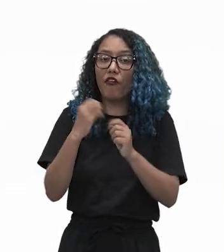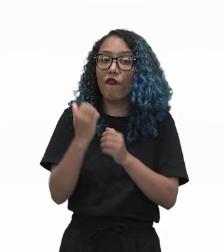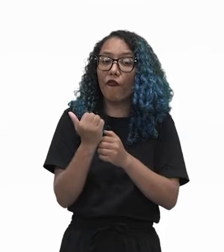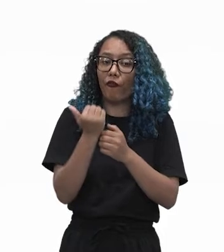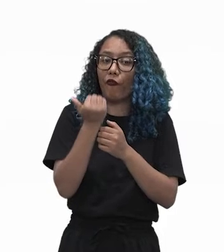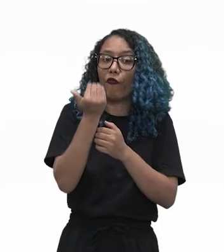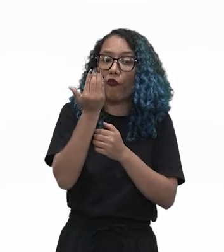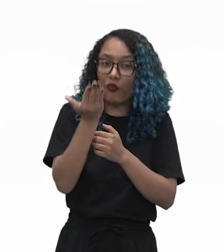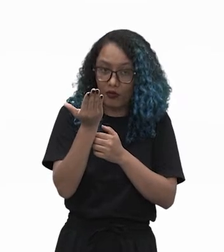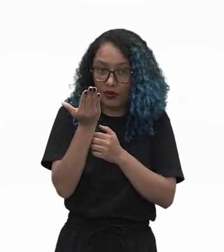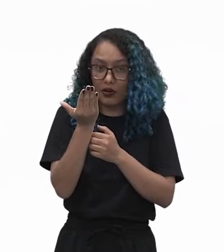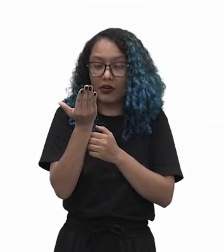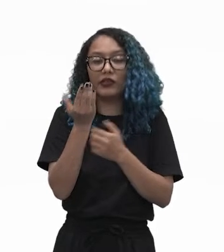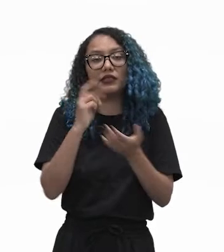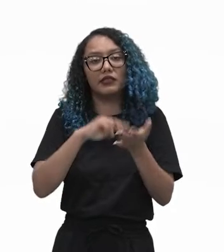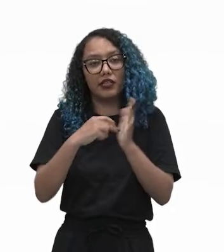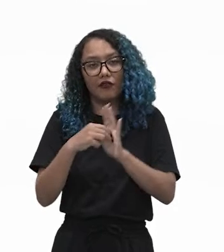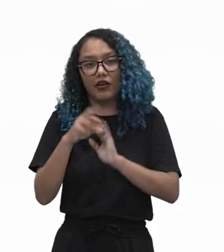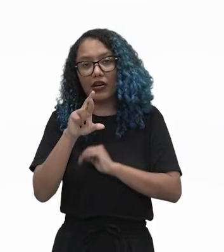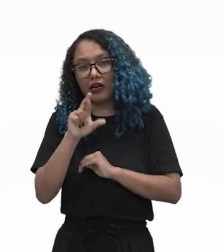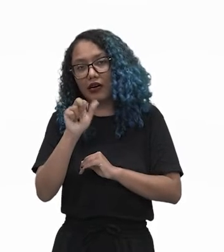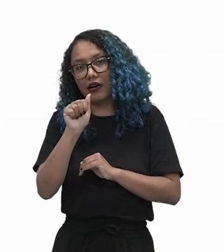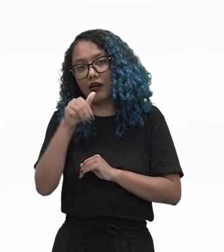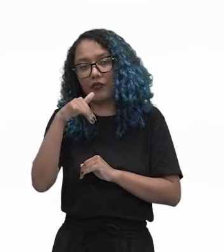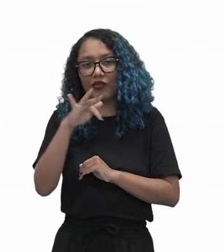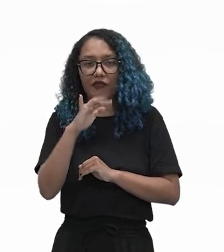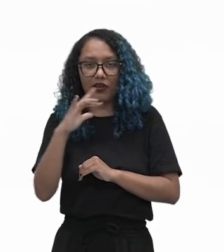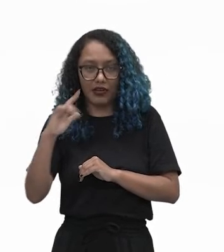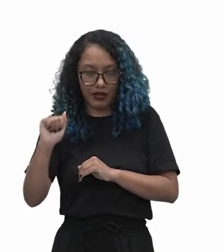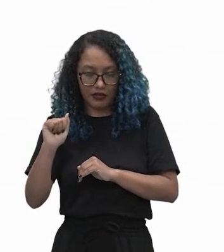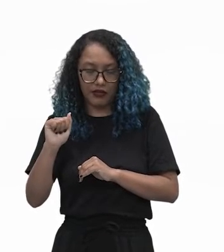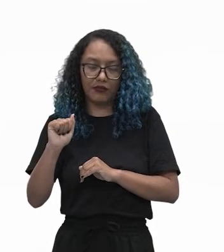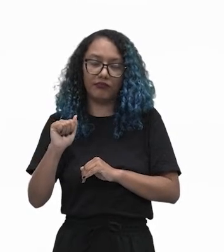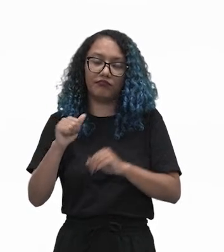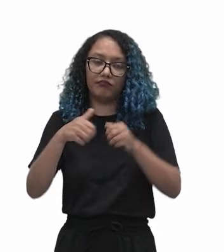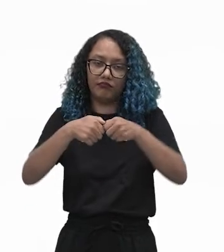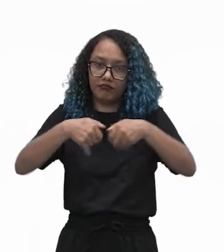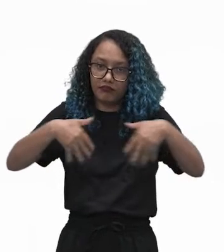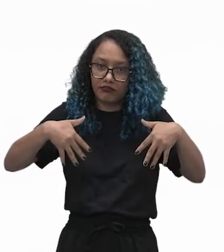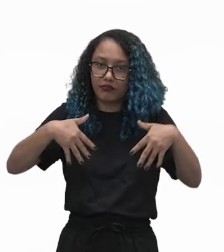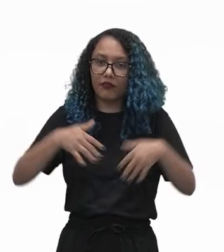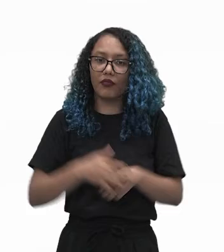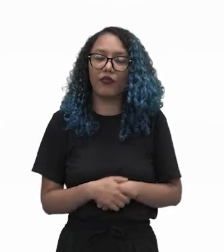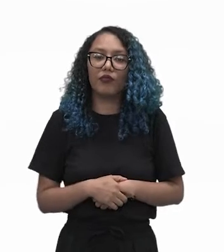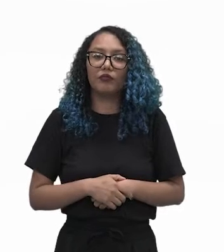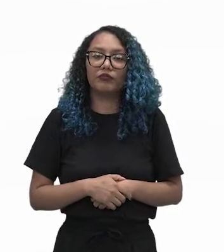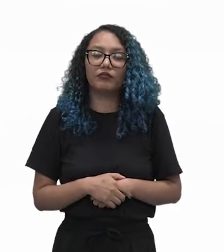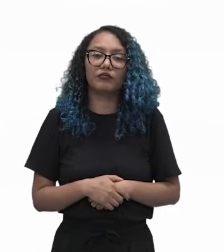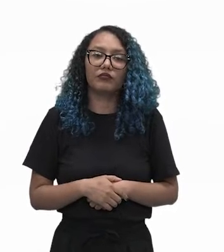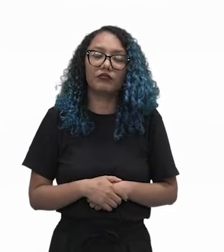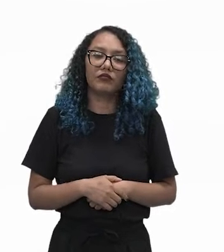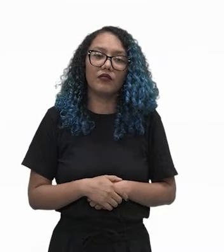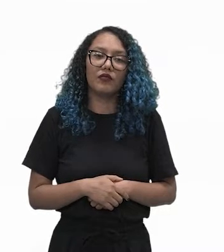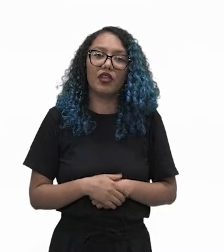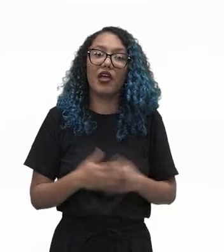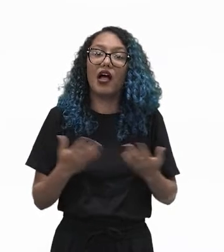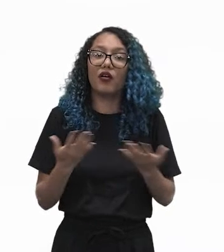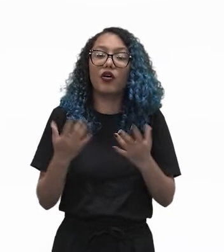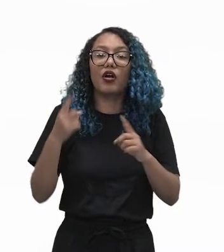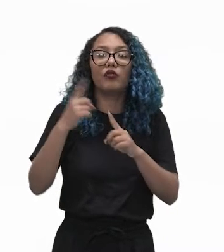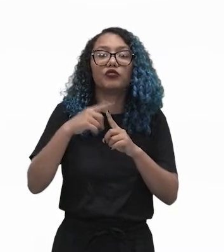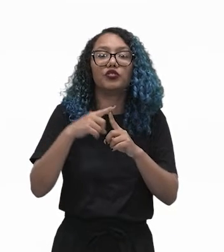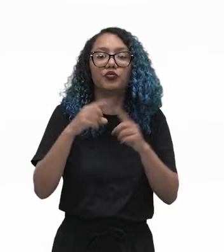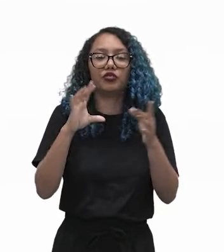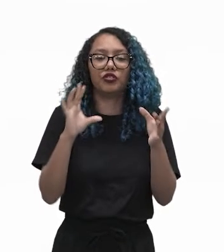cadeia ramificada. Agora, a outra classificação é quanto ao tipo de ligação entre os átomos. Quando só